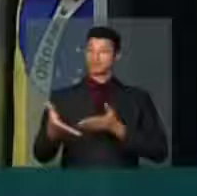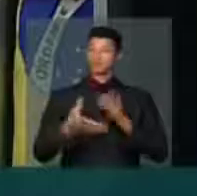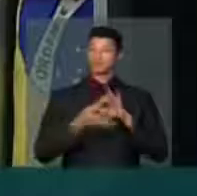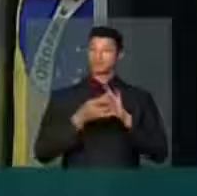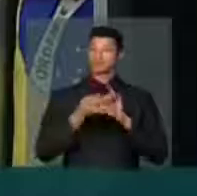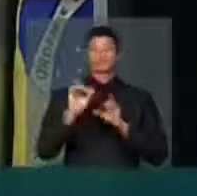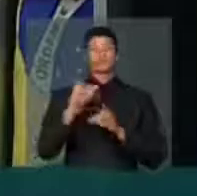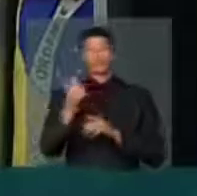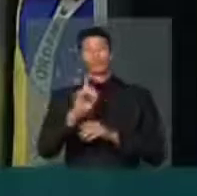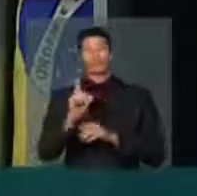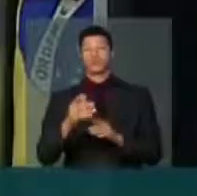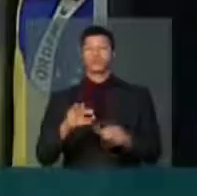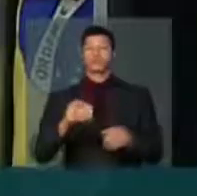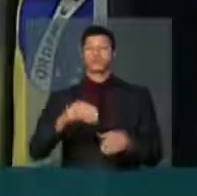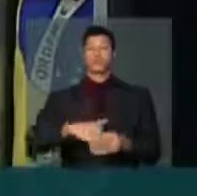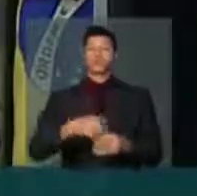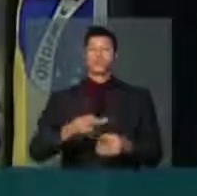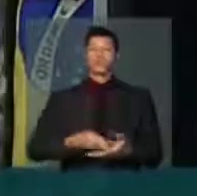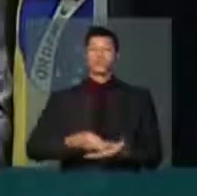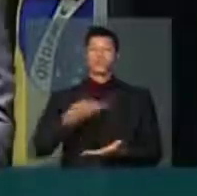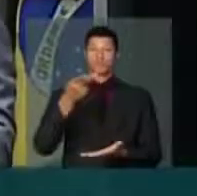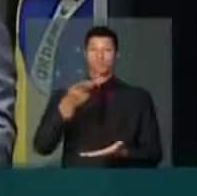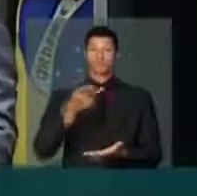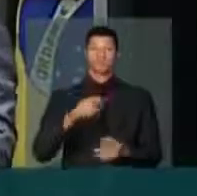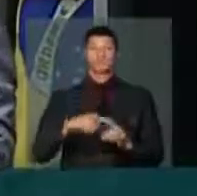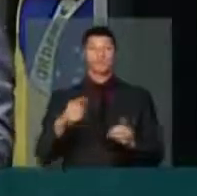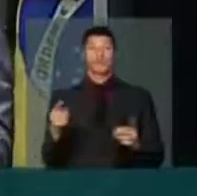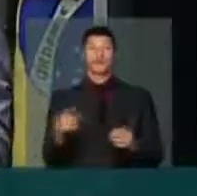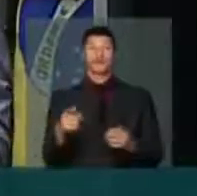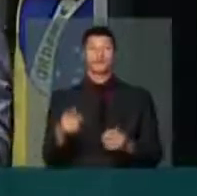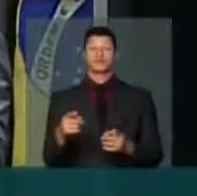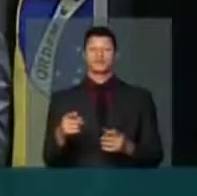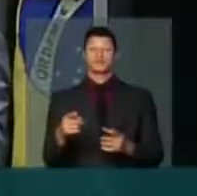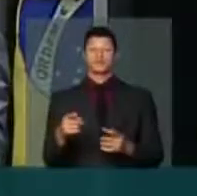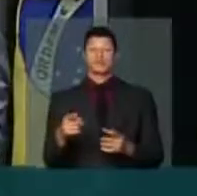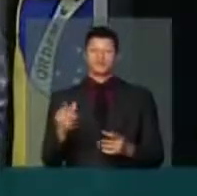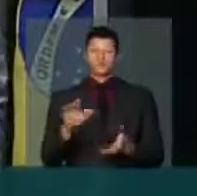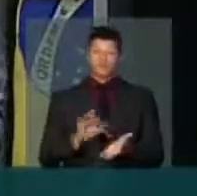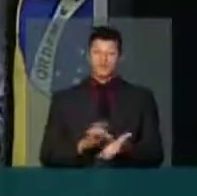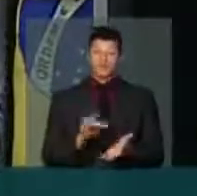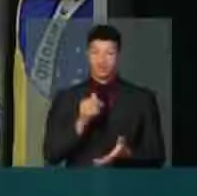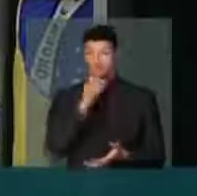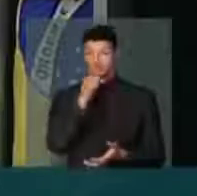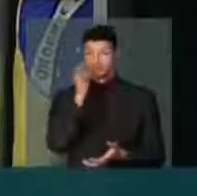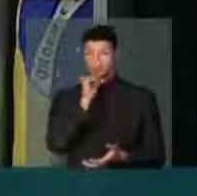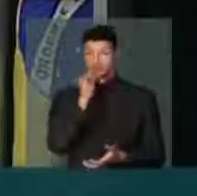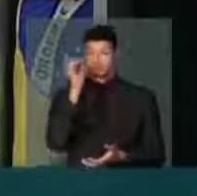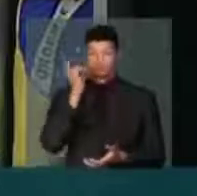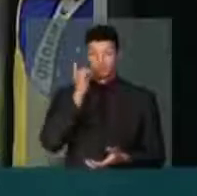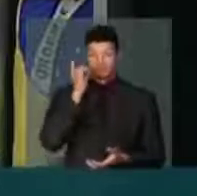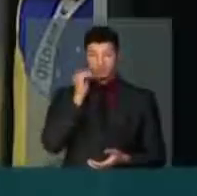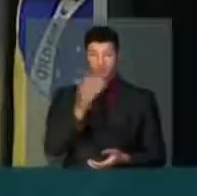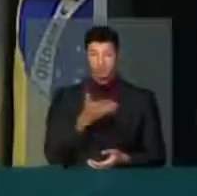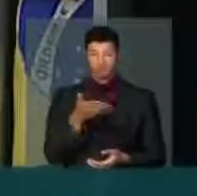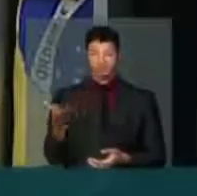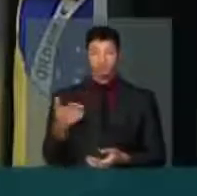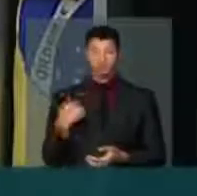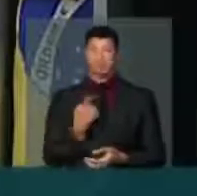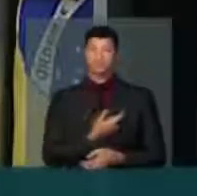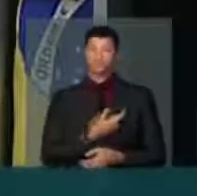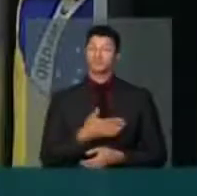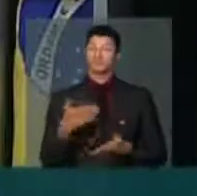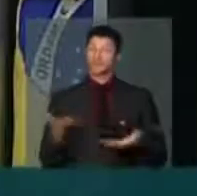envolvidas ou não no petrolão. Na verdade, senhoras e senhores deputados,